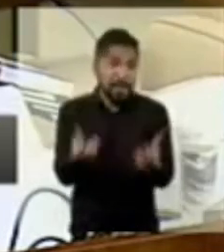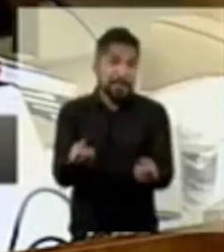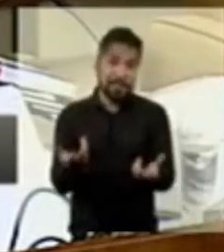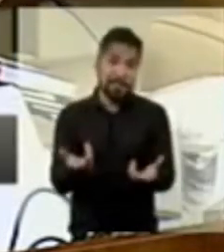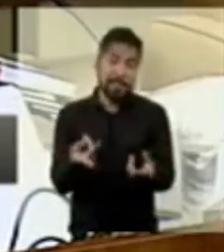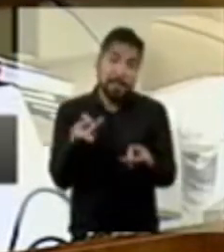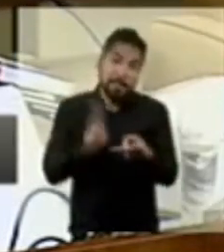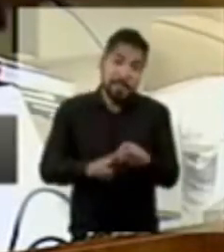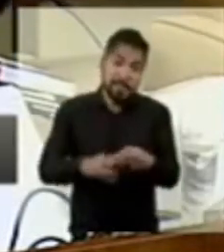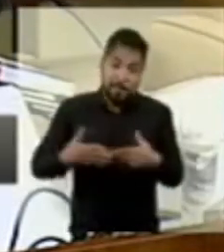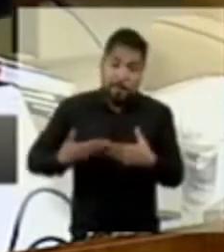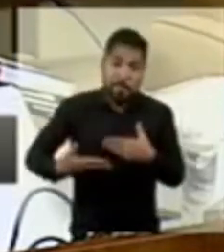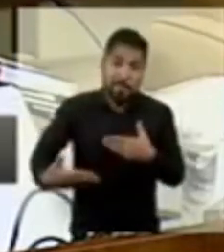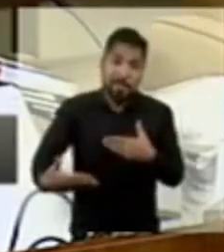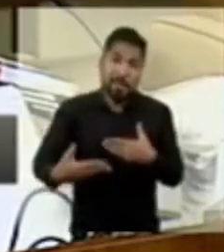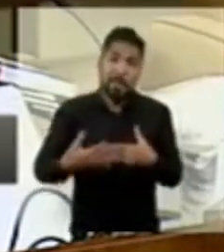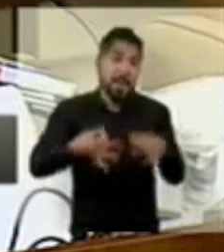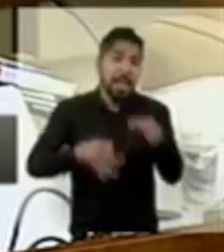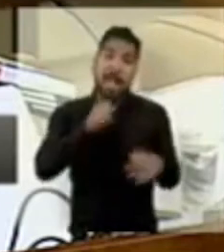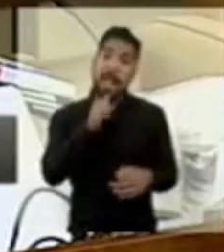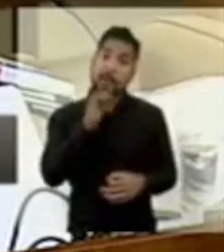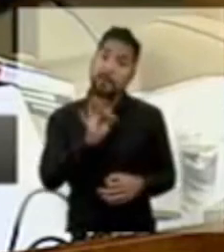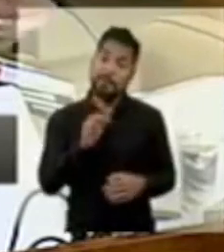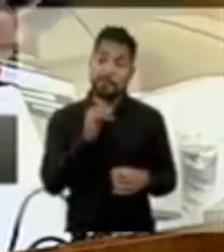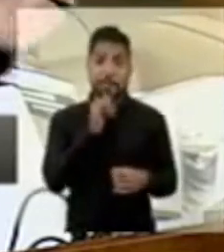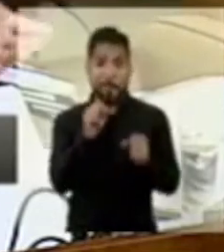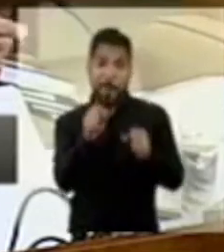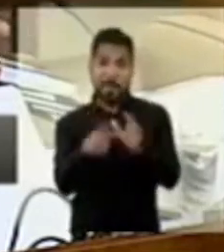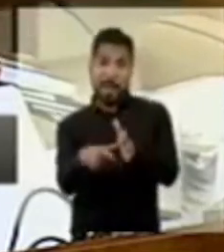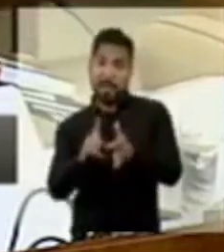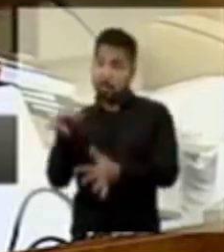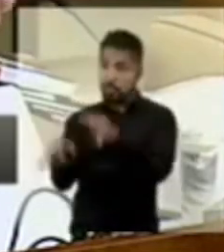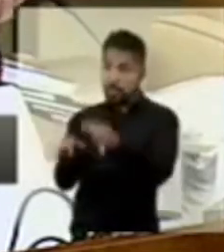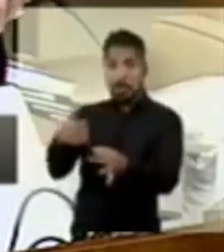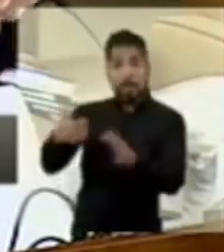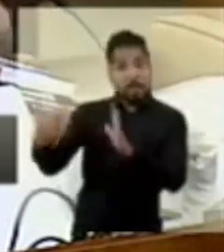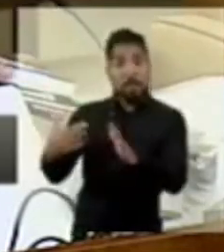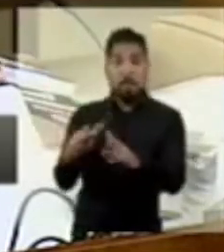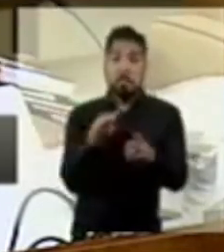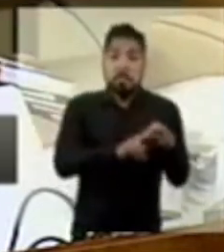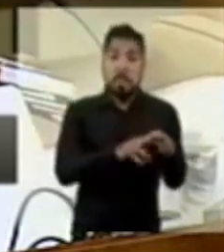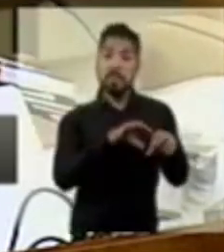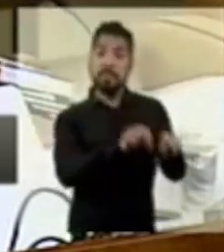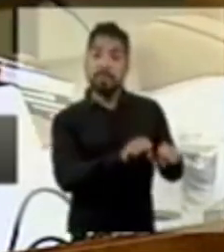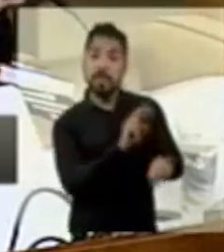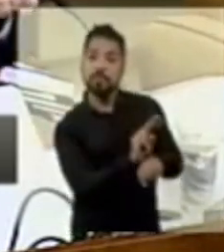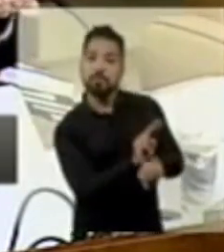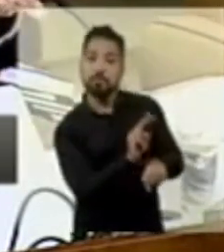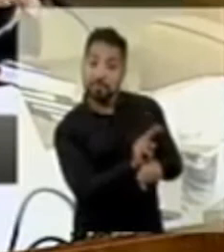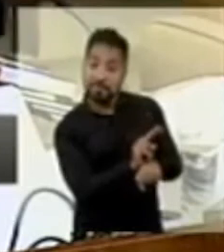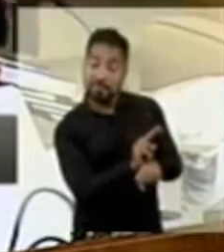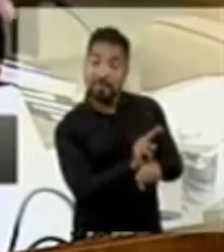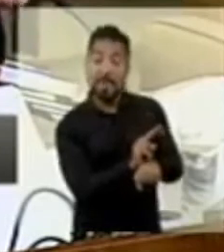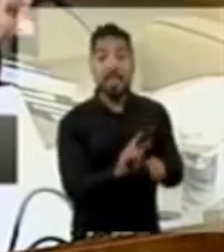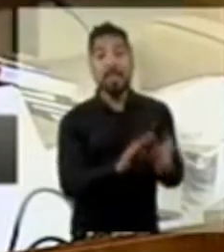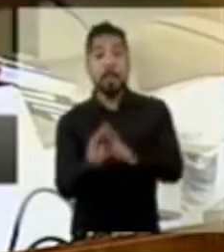sem trânsito em julgado aliás em julgamento nenhum você pode aprender antes do julgamento de primeiro grau que tem prisão cautelar e